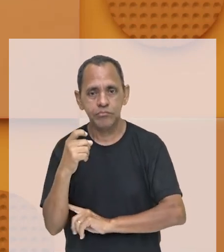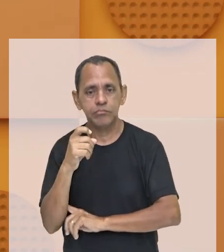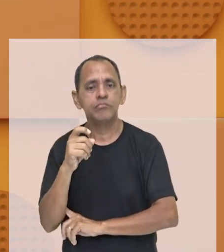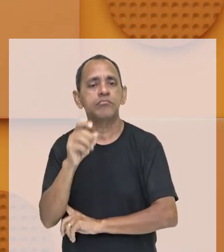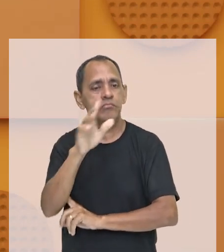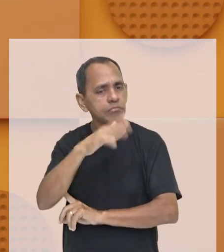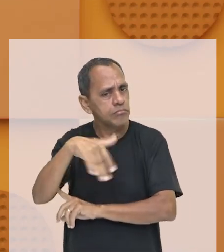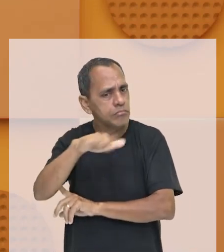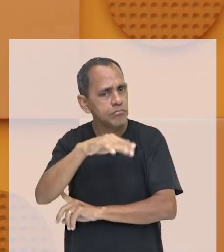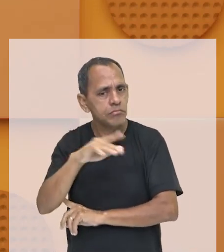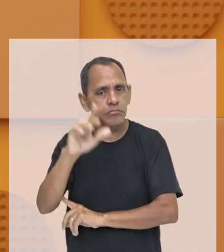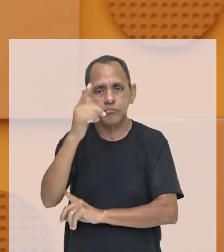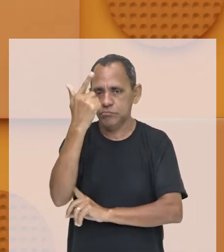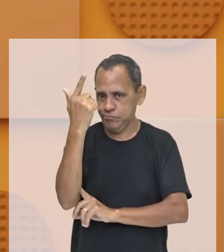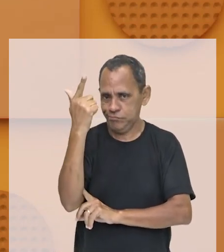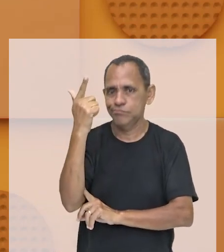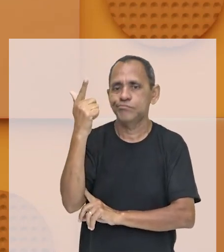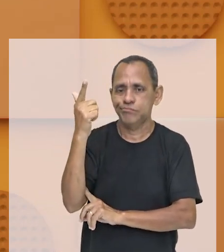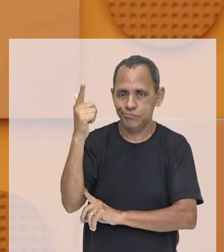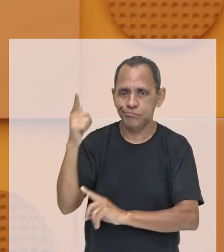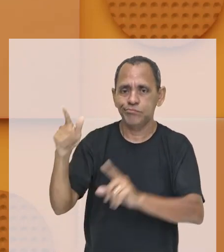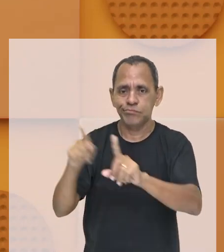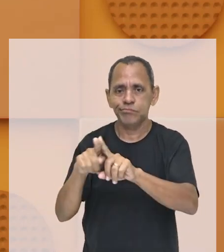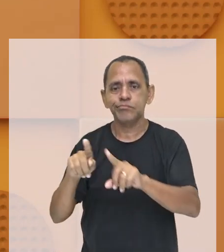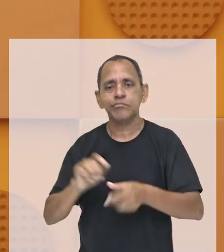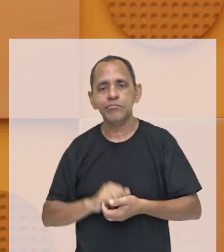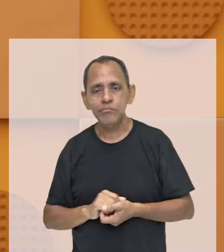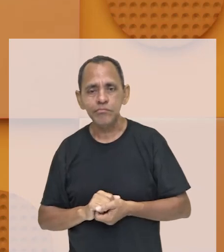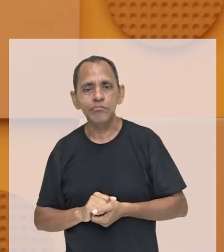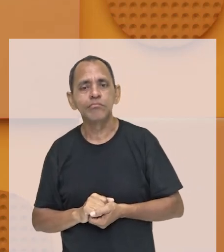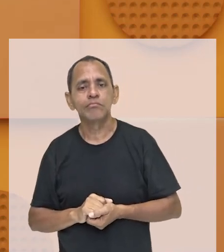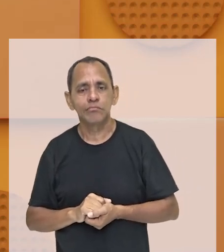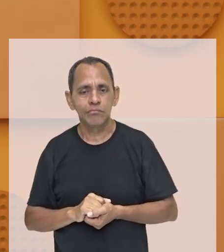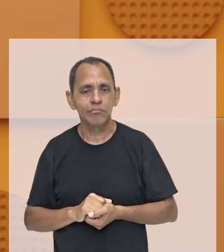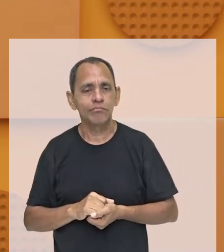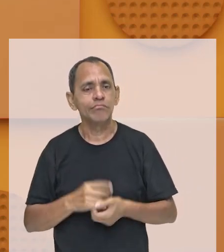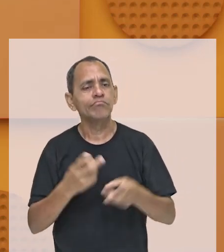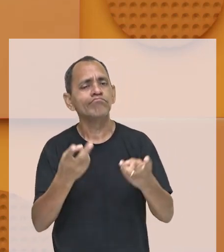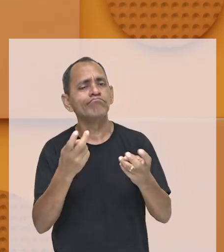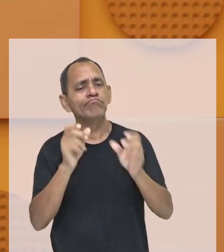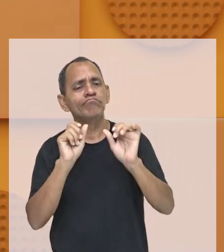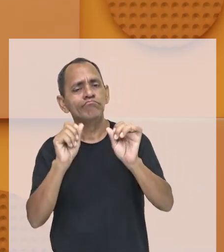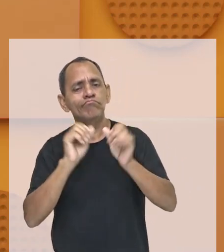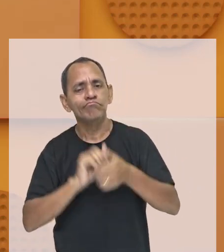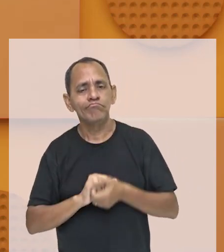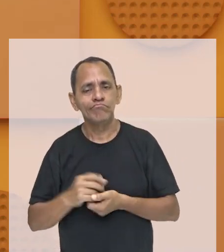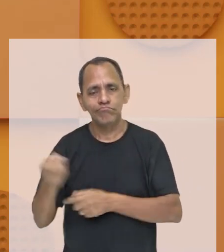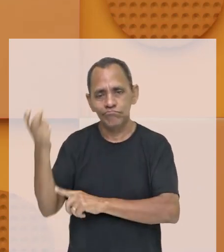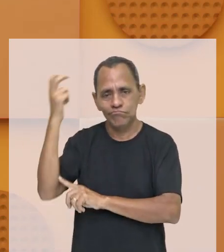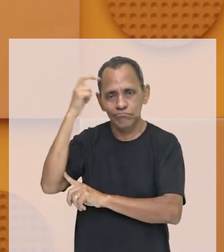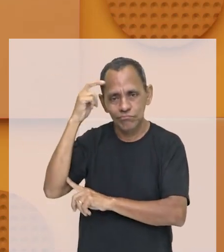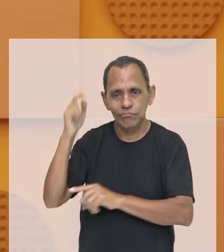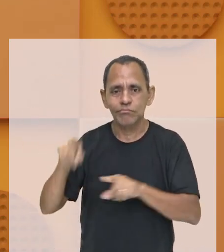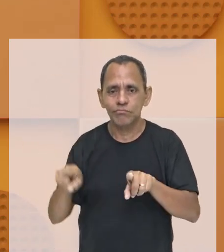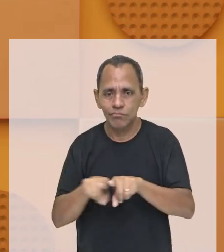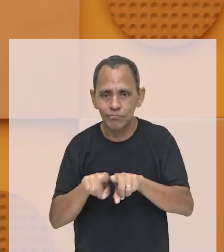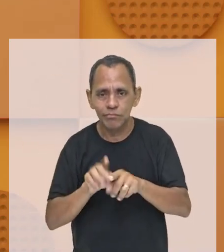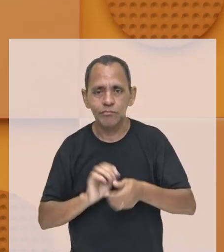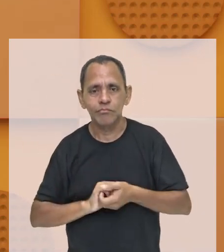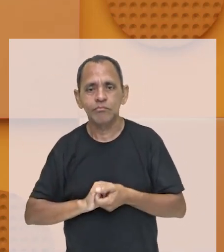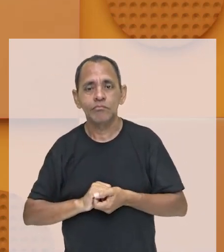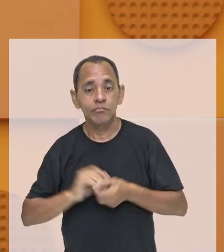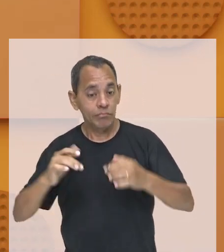geográfico, físico, quanto do ponto de vista cultural. Então toda a sociedade ali se estrutura com